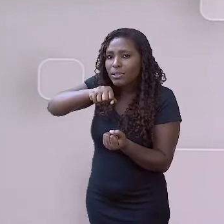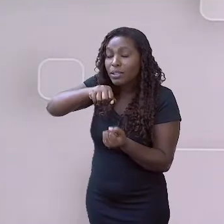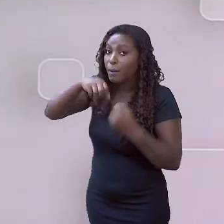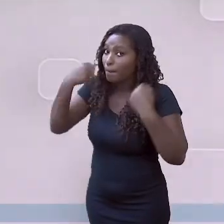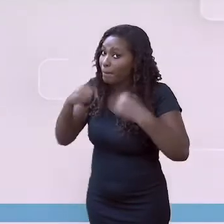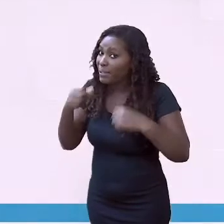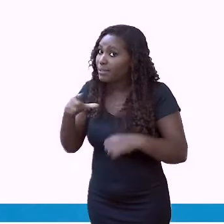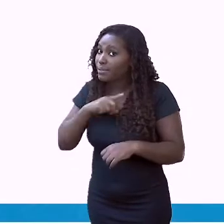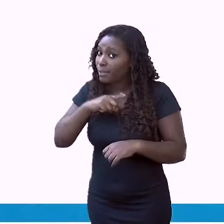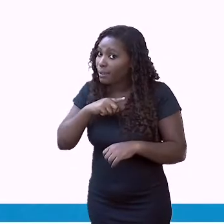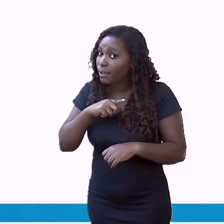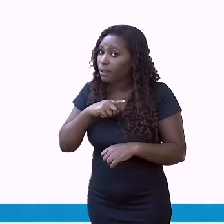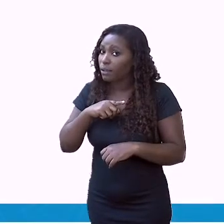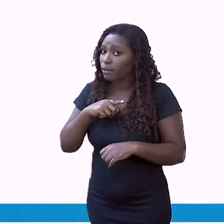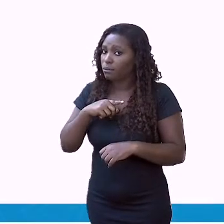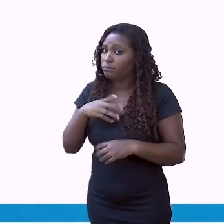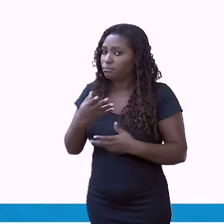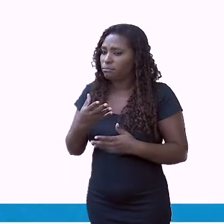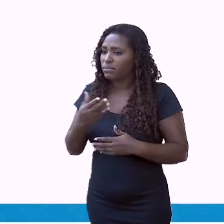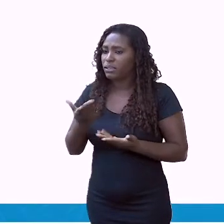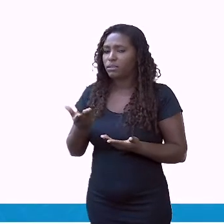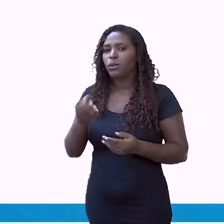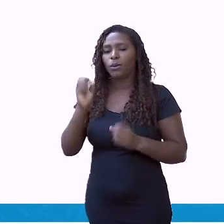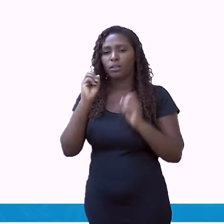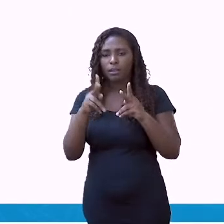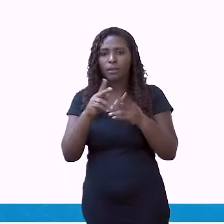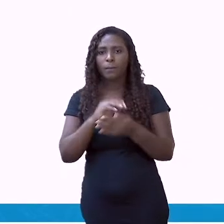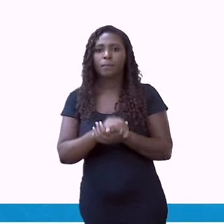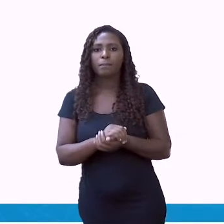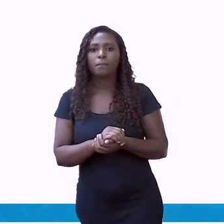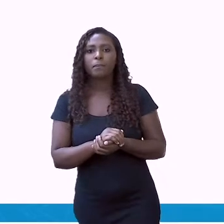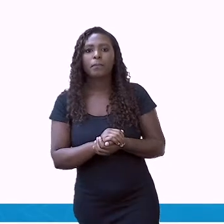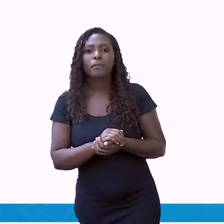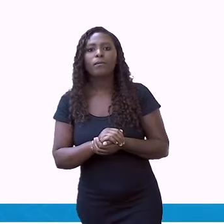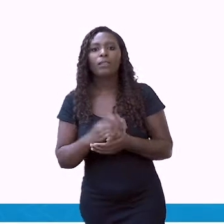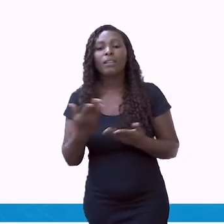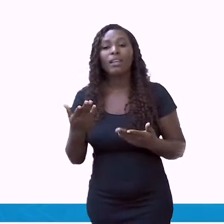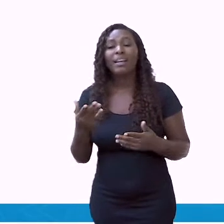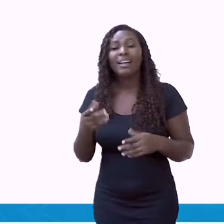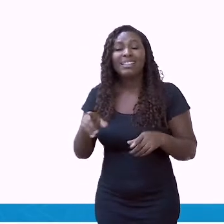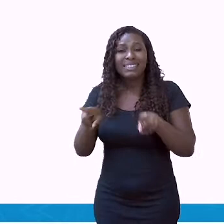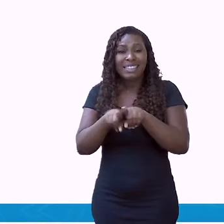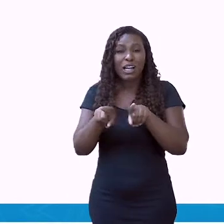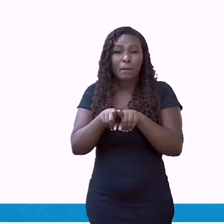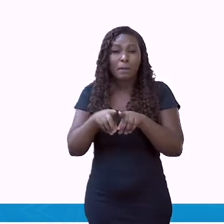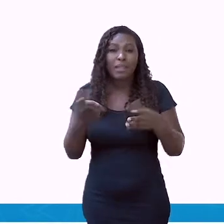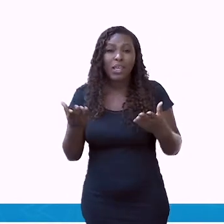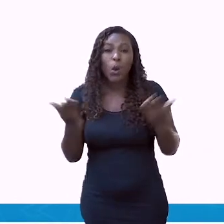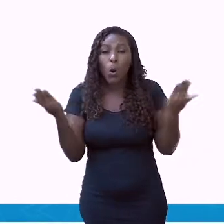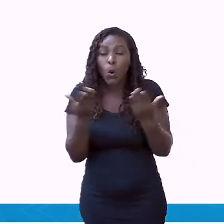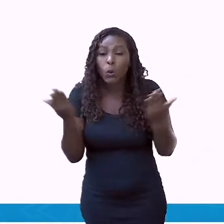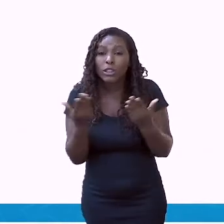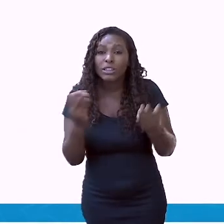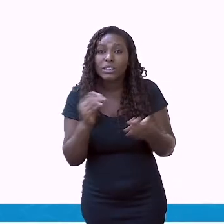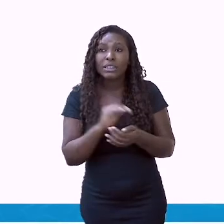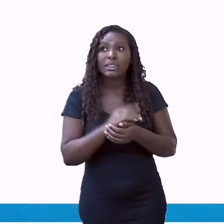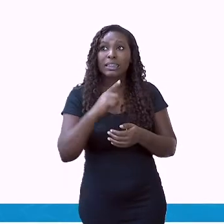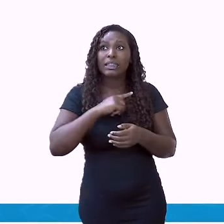Ok? Então, a oferta abundante de produtos, a indução ao consumo.